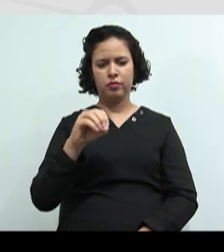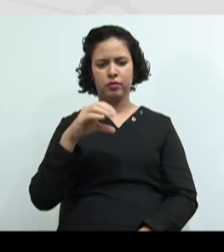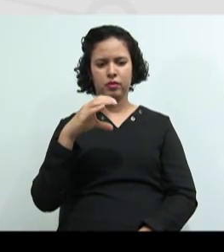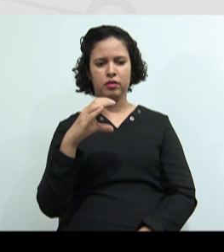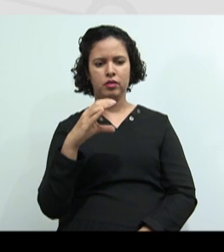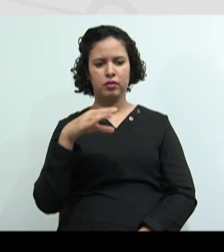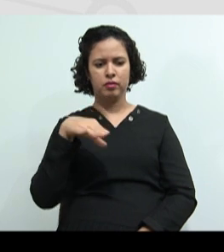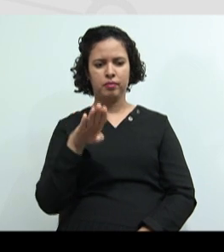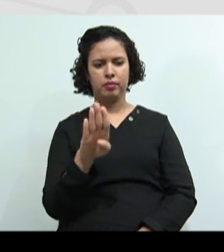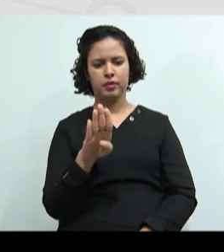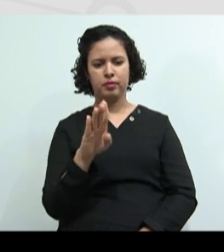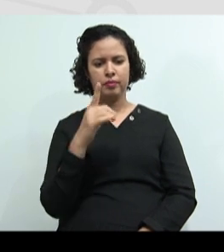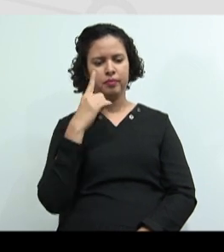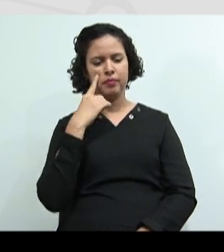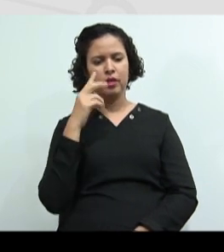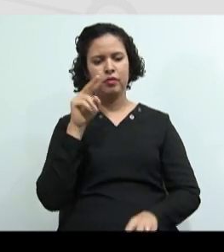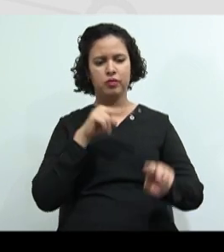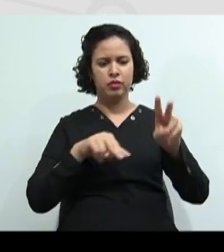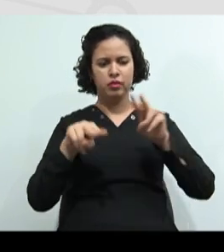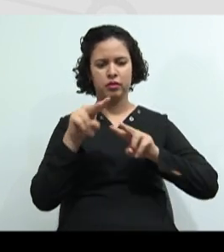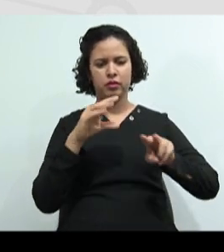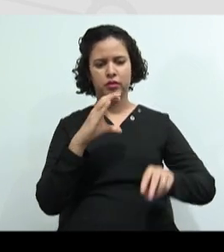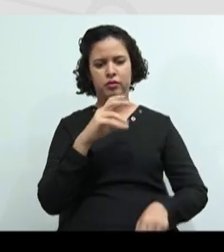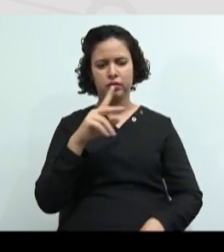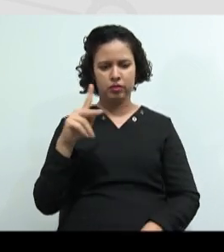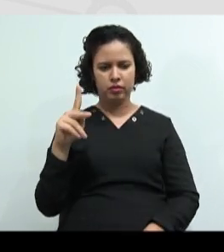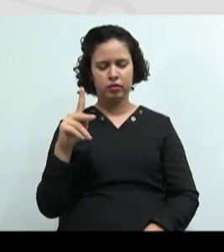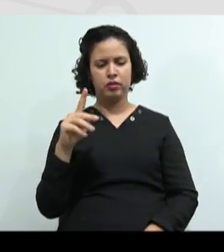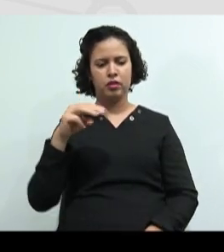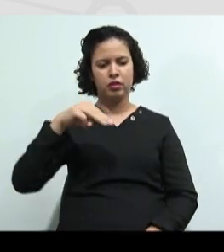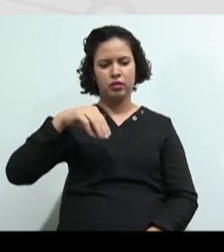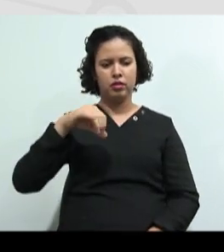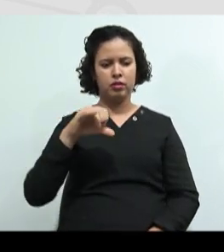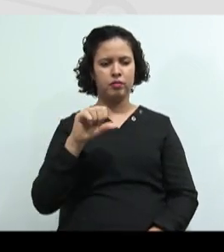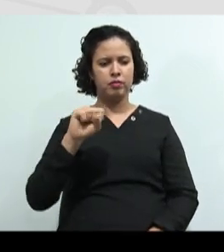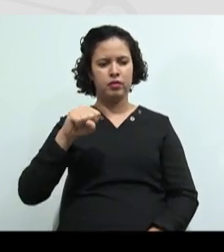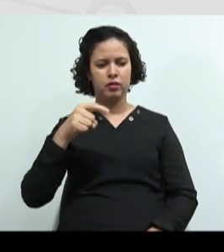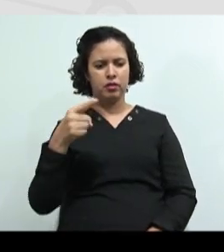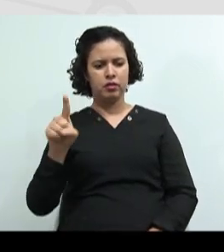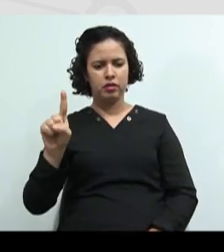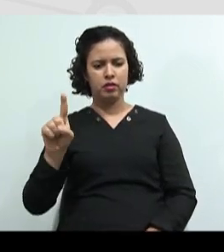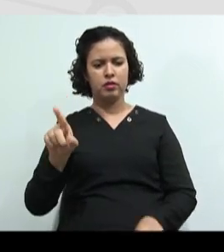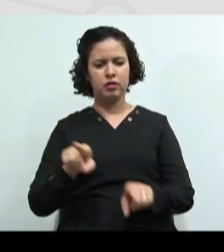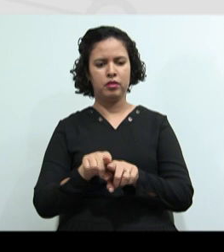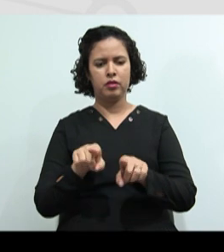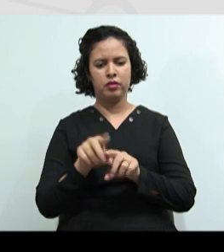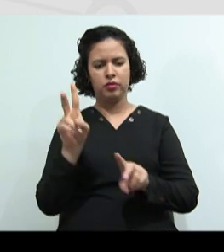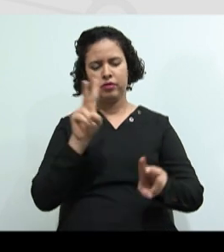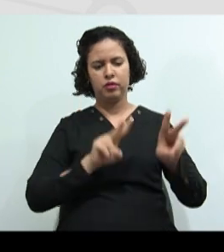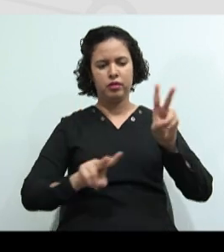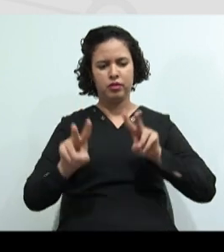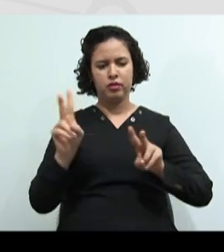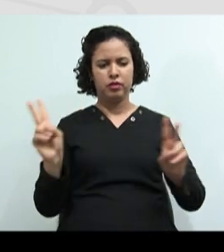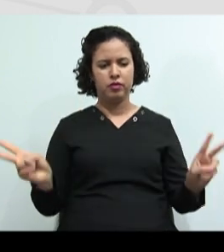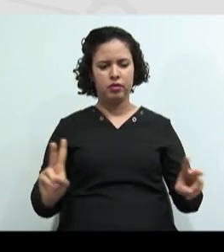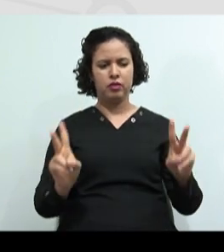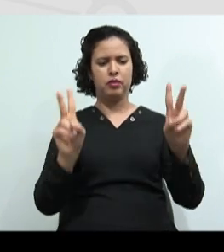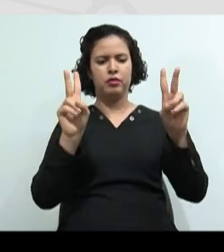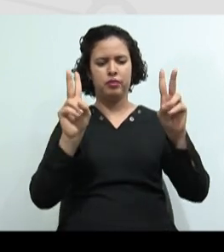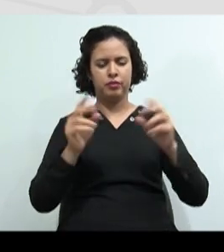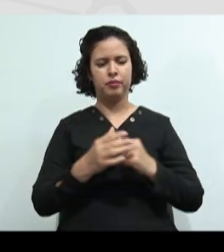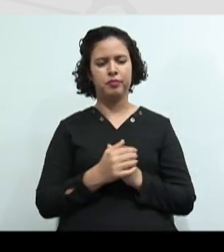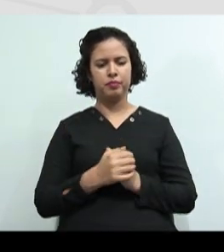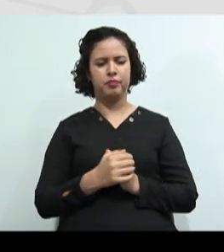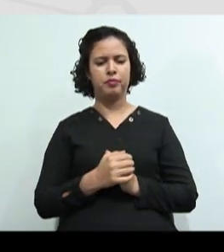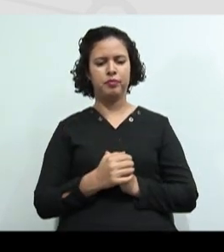traz aqui a visão do cooperativismo, a missão, os valores, tá? Alguns mapas podem trazer valores, e aí ele tem aqui algumas perspectivas